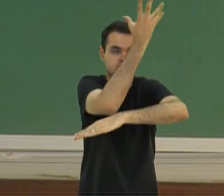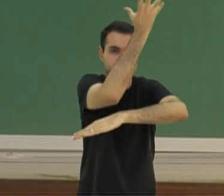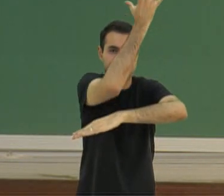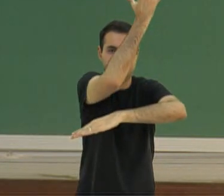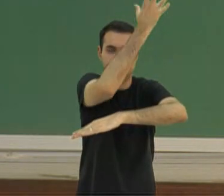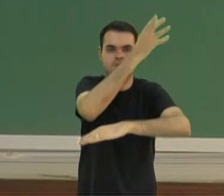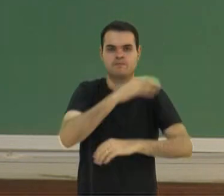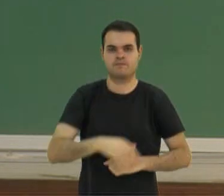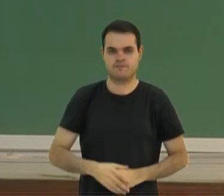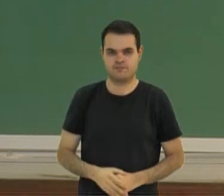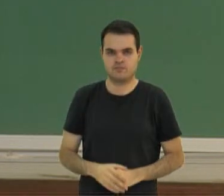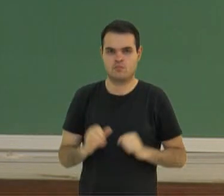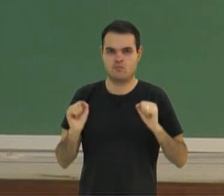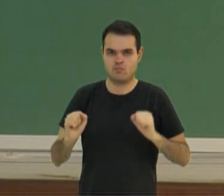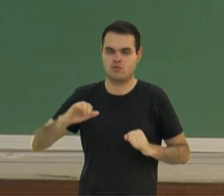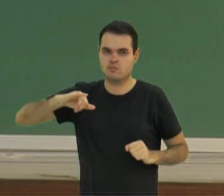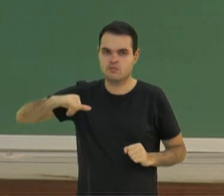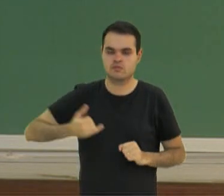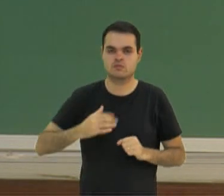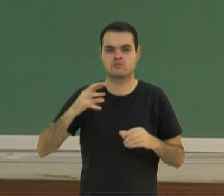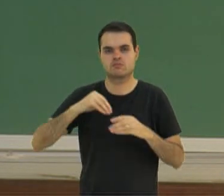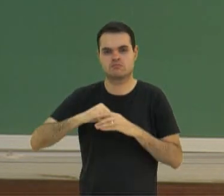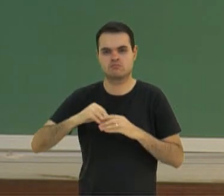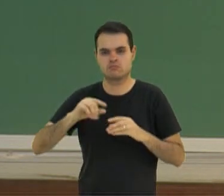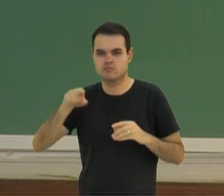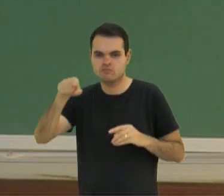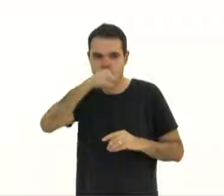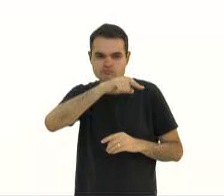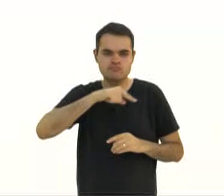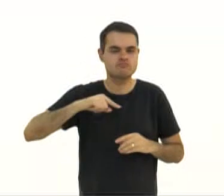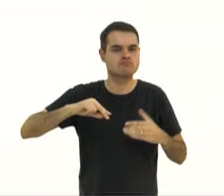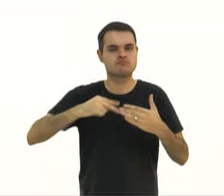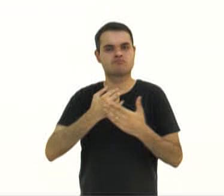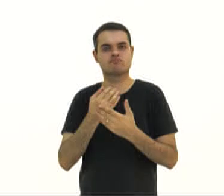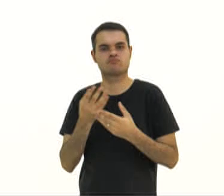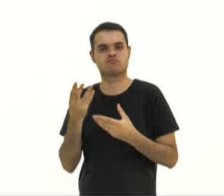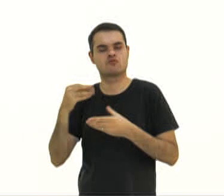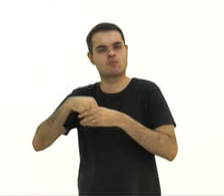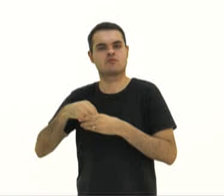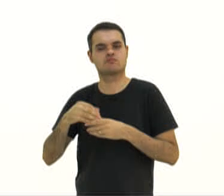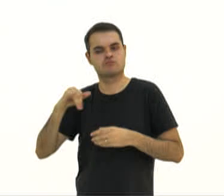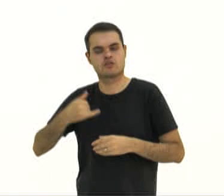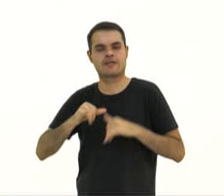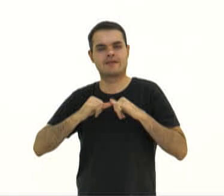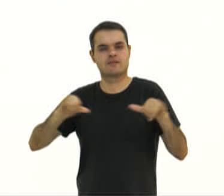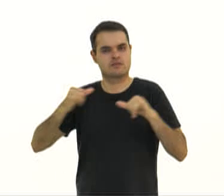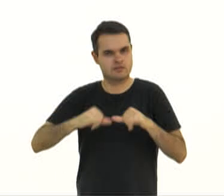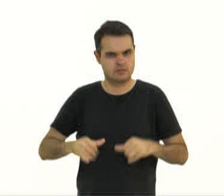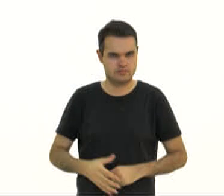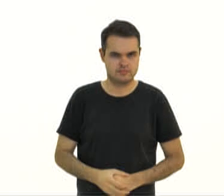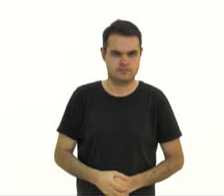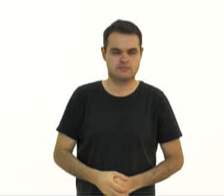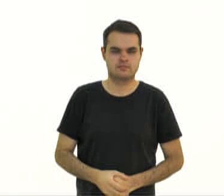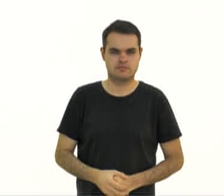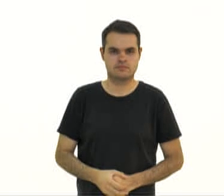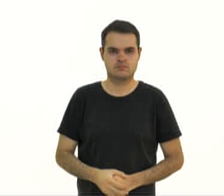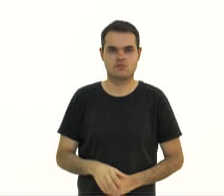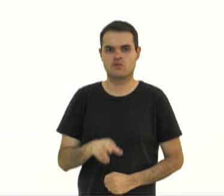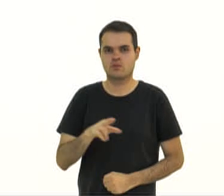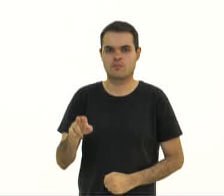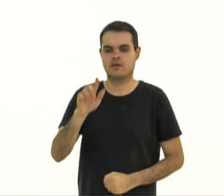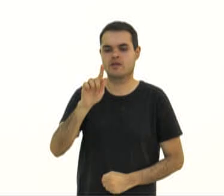canalizada e utilizada em residências, né? Então, é uma forma de aproveitar esse tipo de energia chamada de